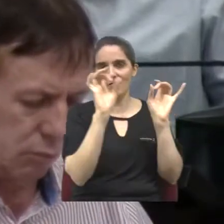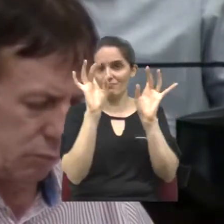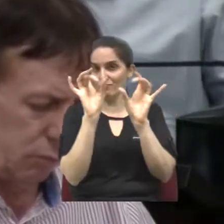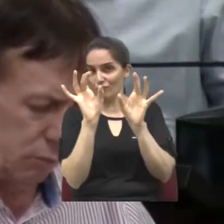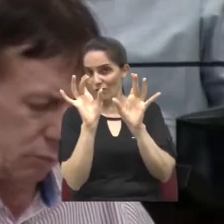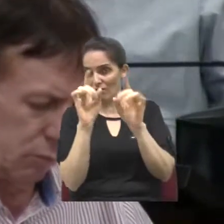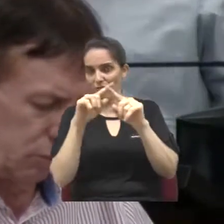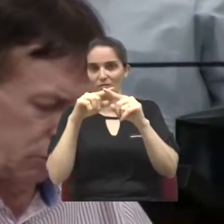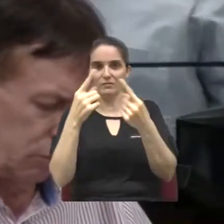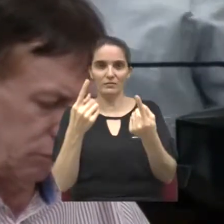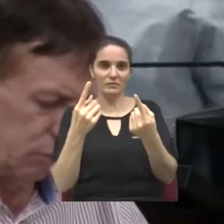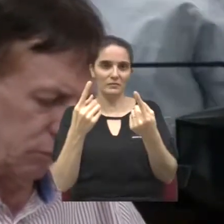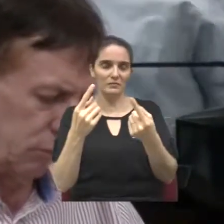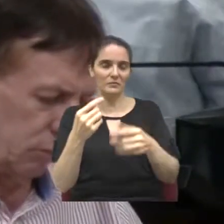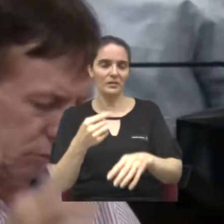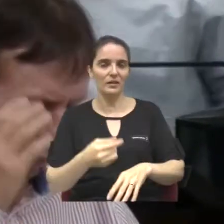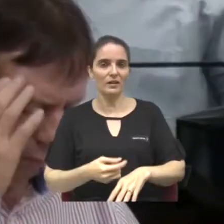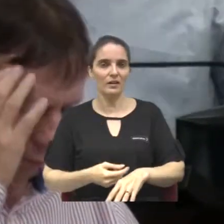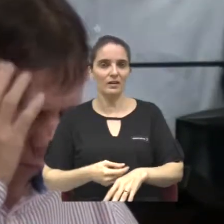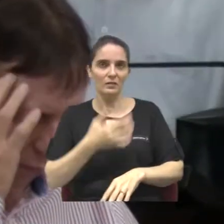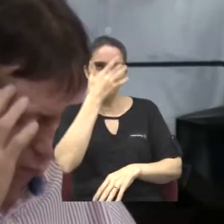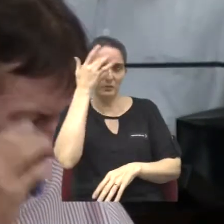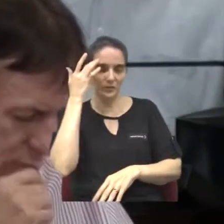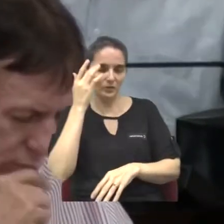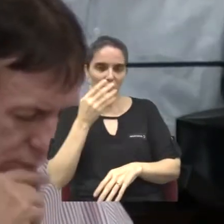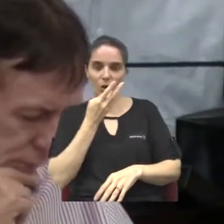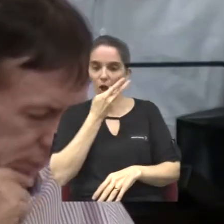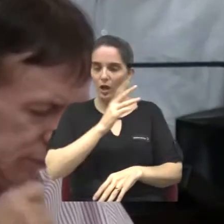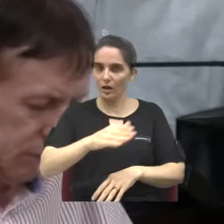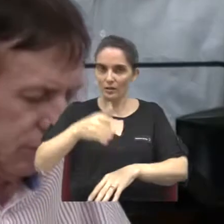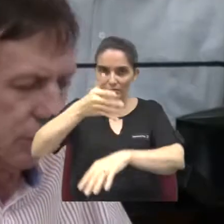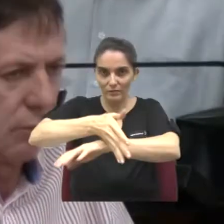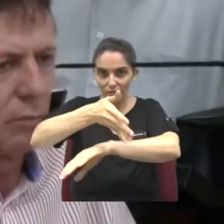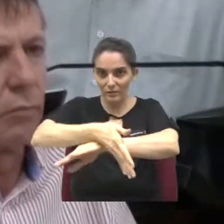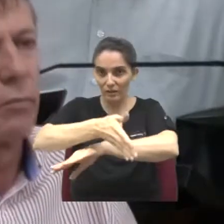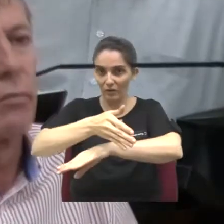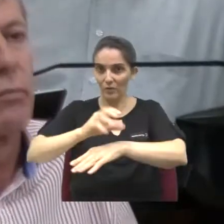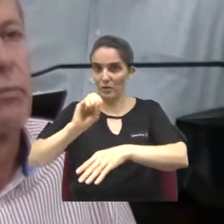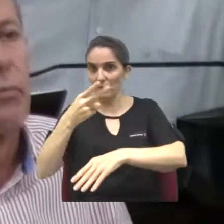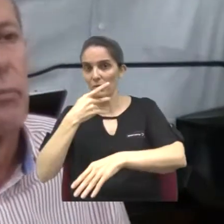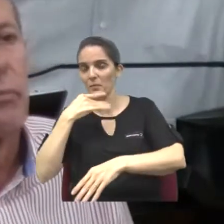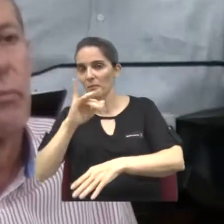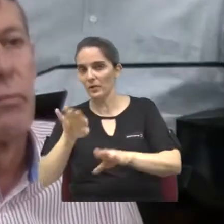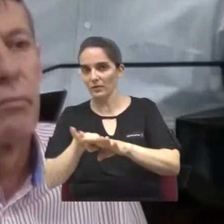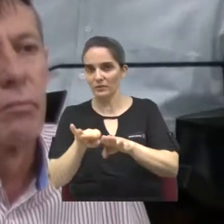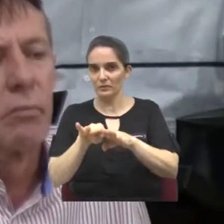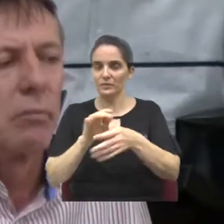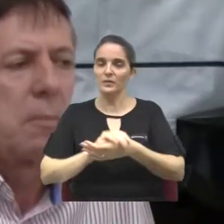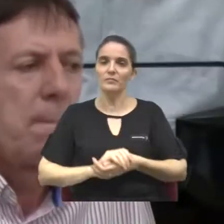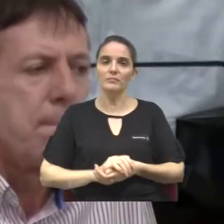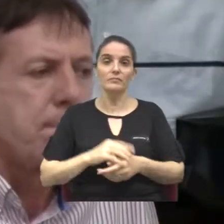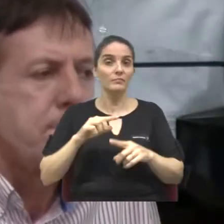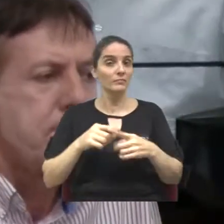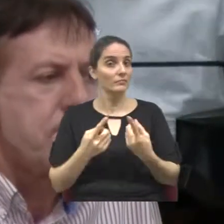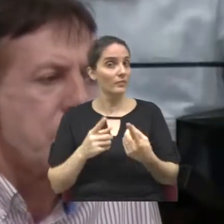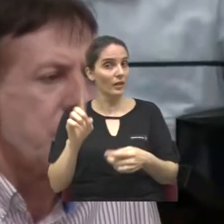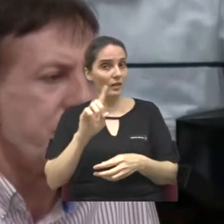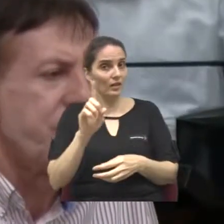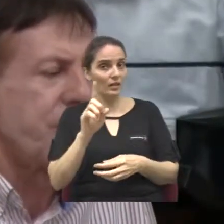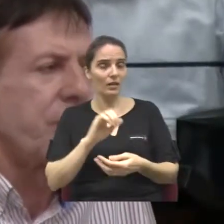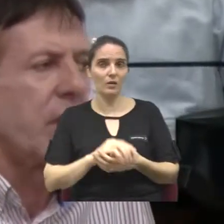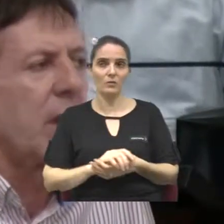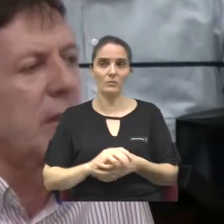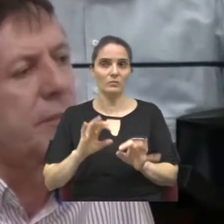locais em que há frequência infantil e, por consequência, de seus pais também. Mas não é. Não